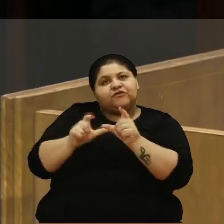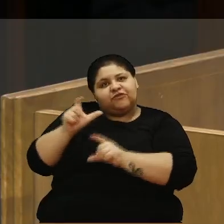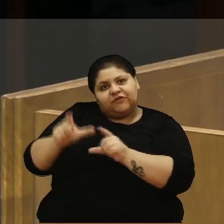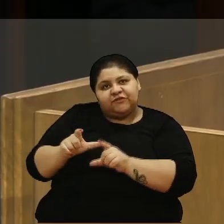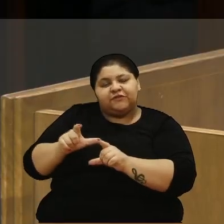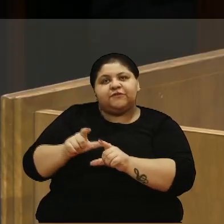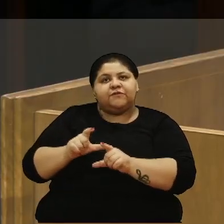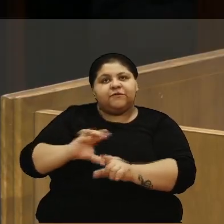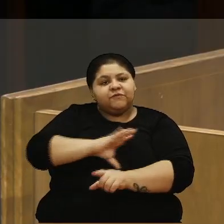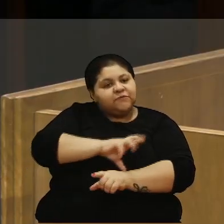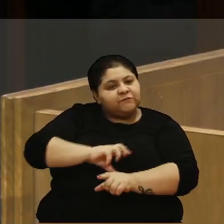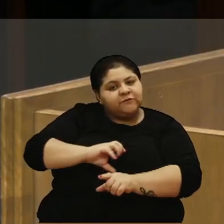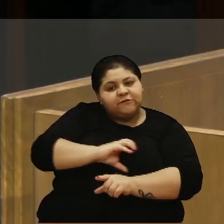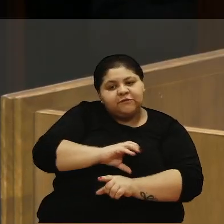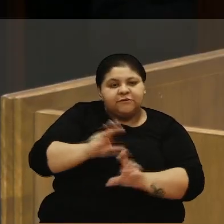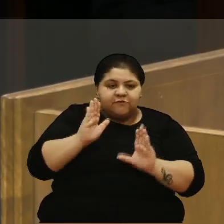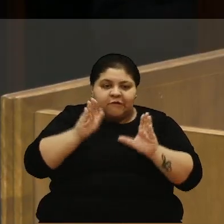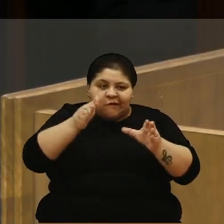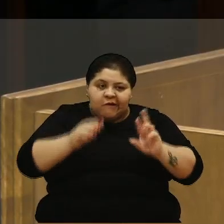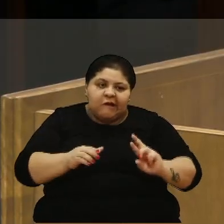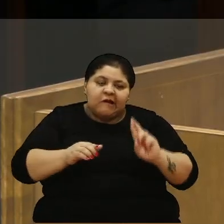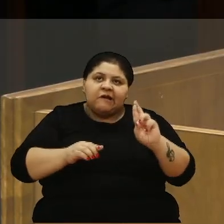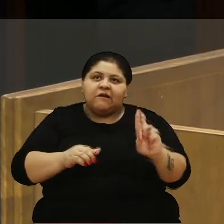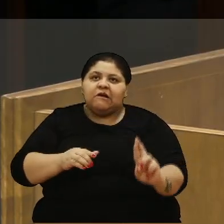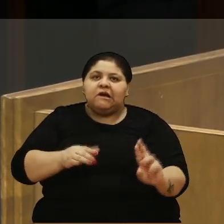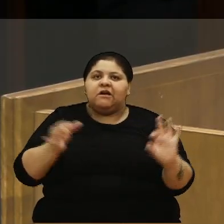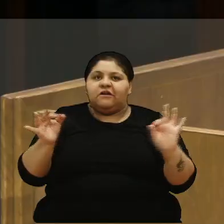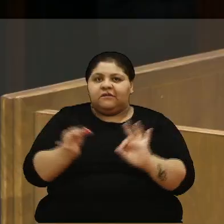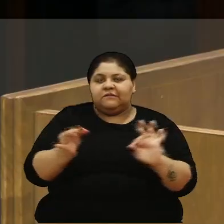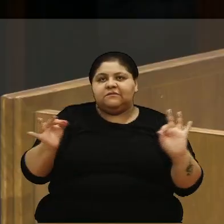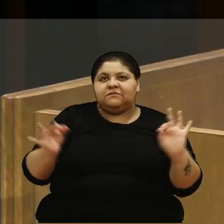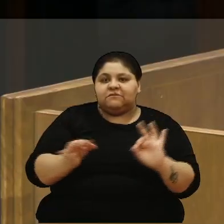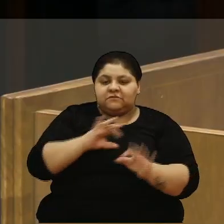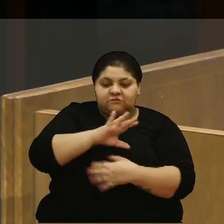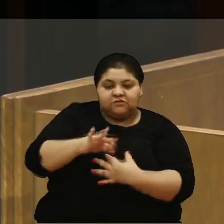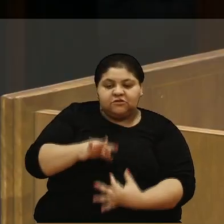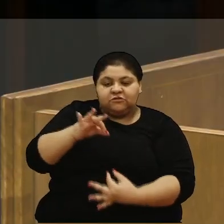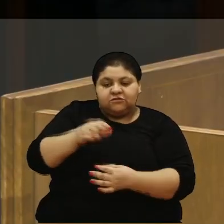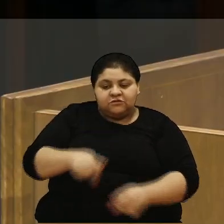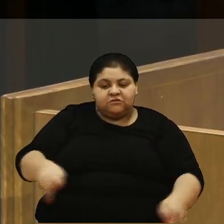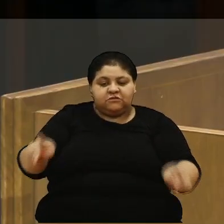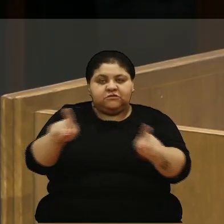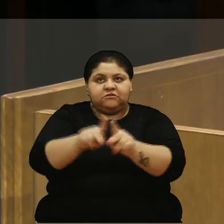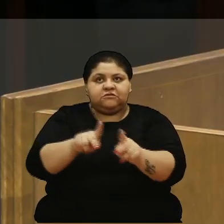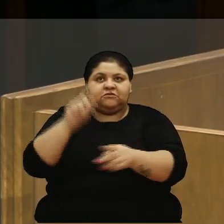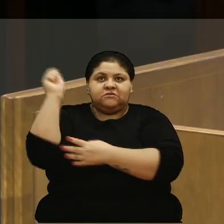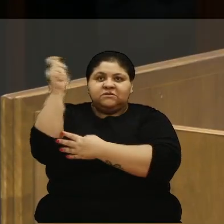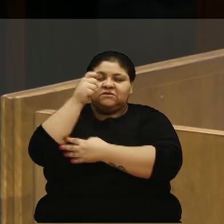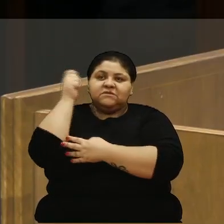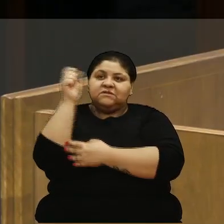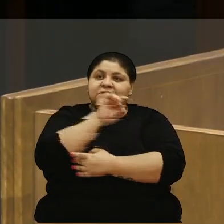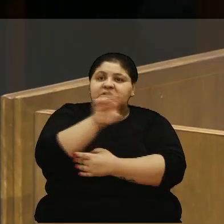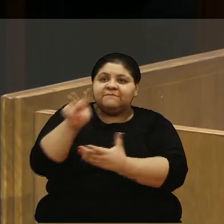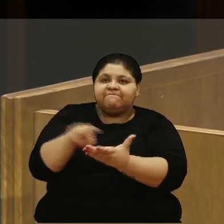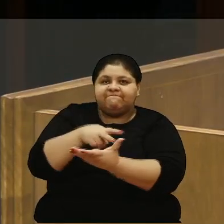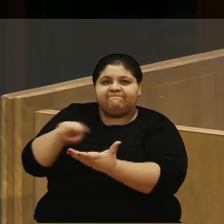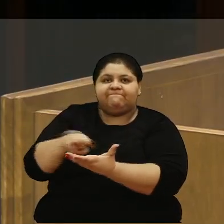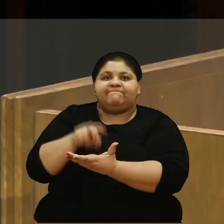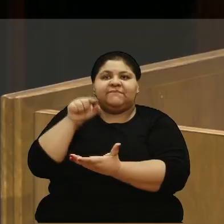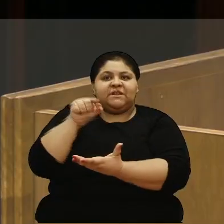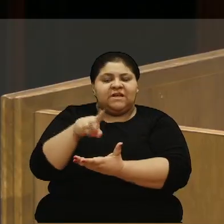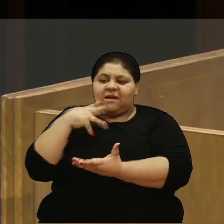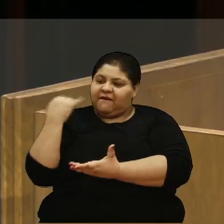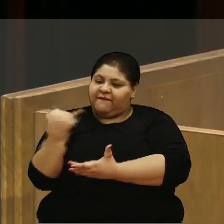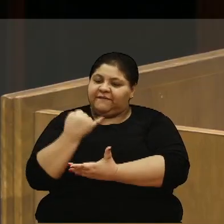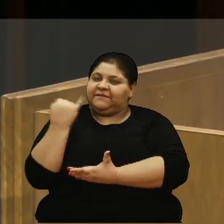com paixão e disciplina representam com maestria a alma do povo gaúcho em cada coreografia. É